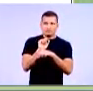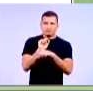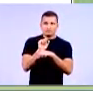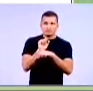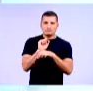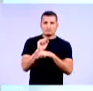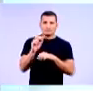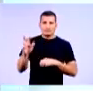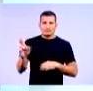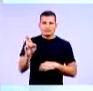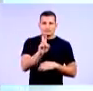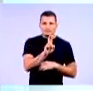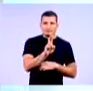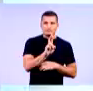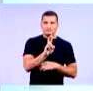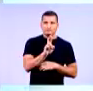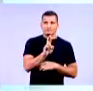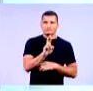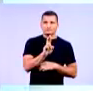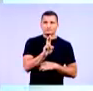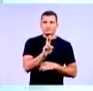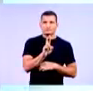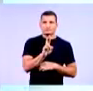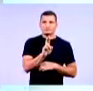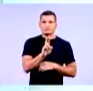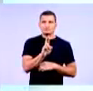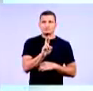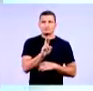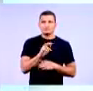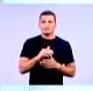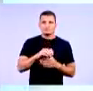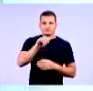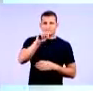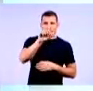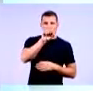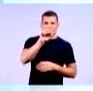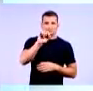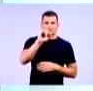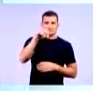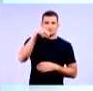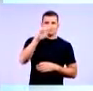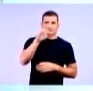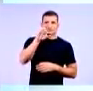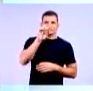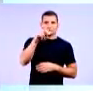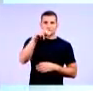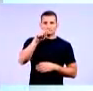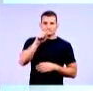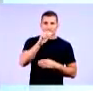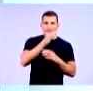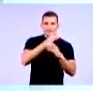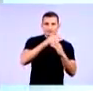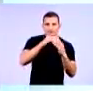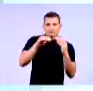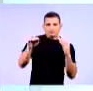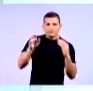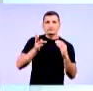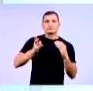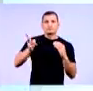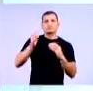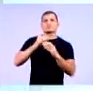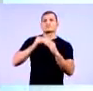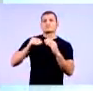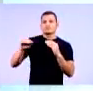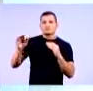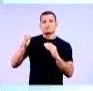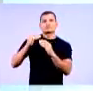e aguarda, né, a operação acontecer para depois prosseguir. A mensagem assíncrona, envia a mensagem e continua o processamento, o objeto continua